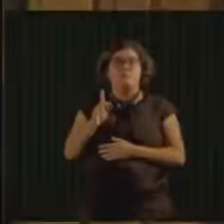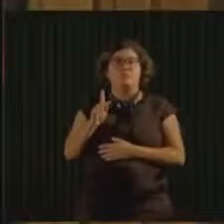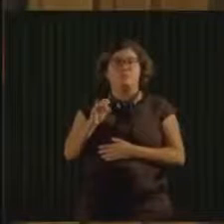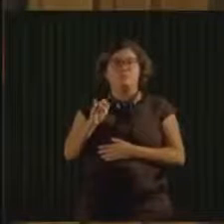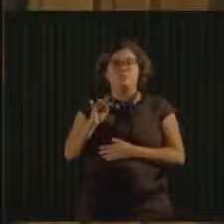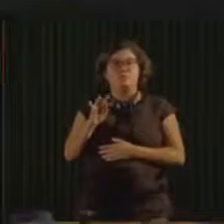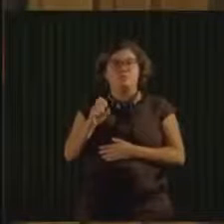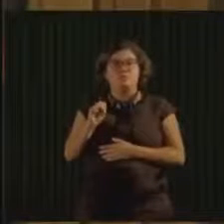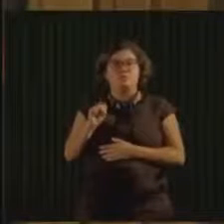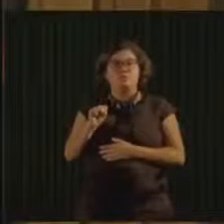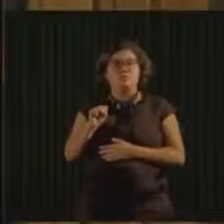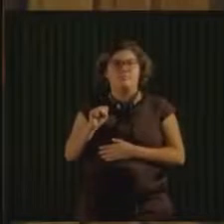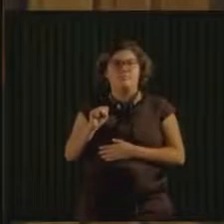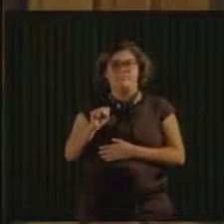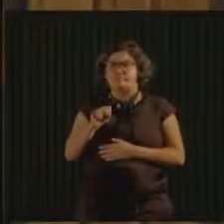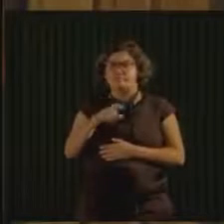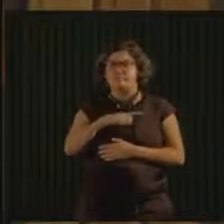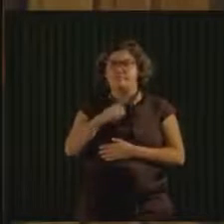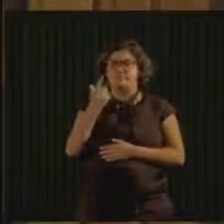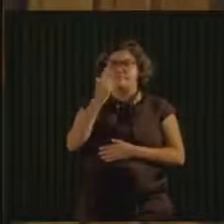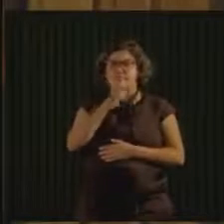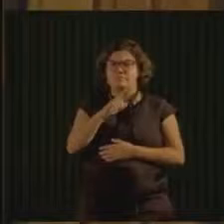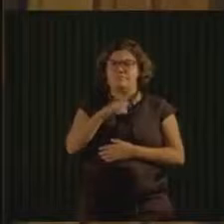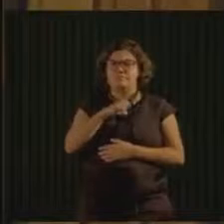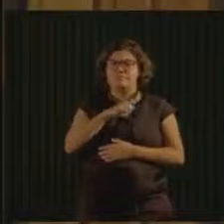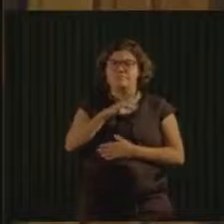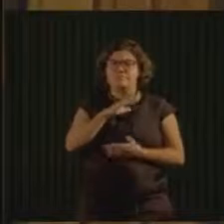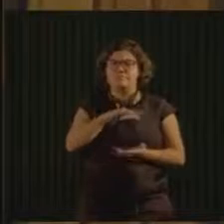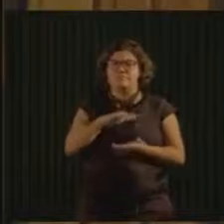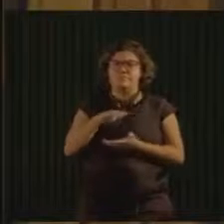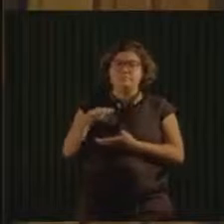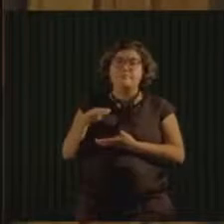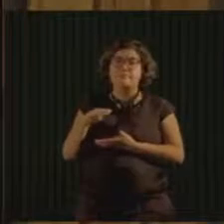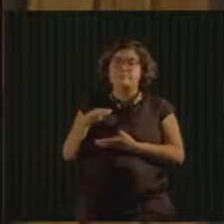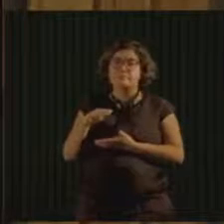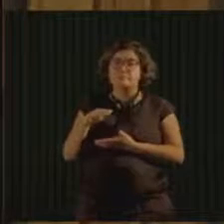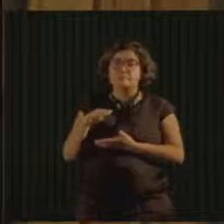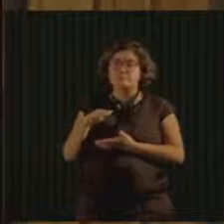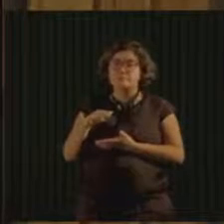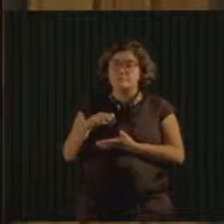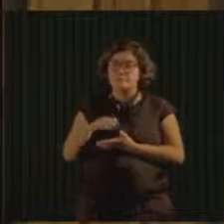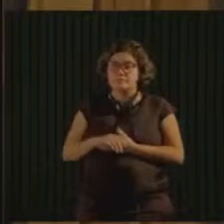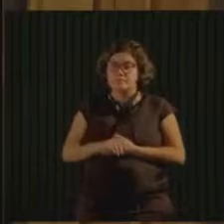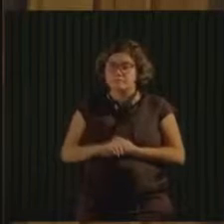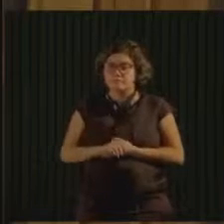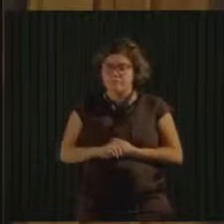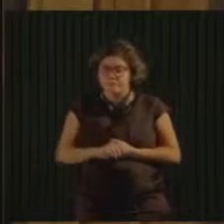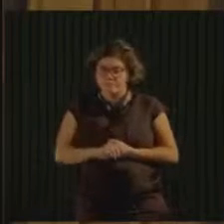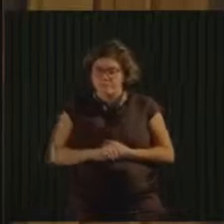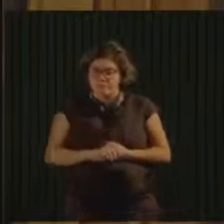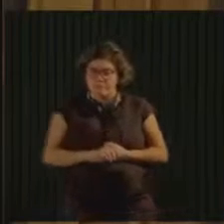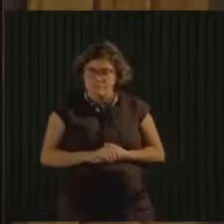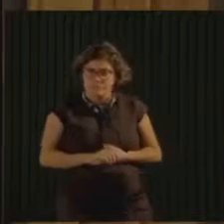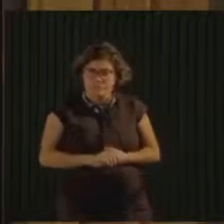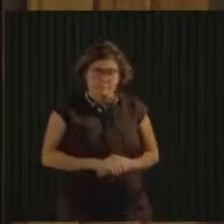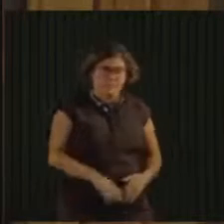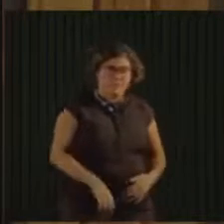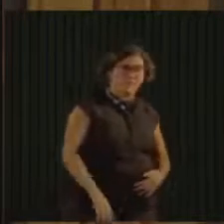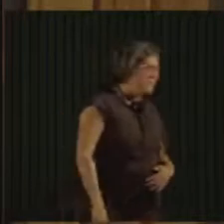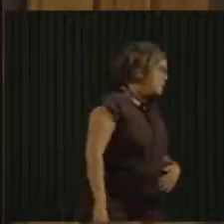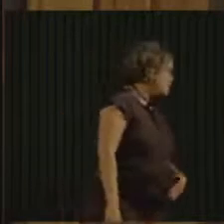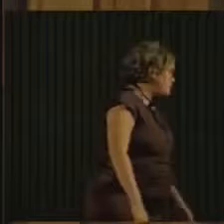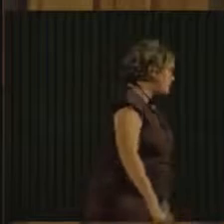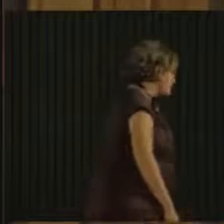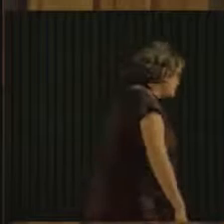os noronhenses receberam um kit com uma sacola reutilizável, um copo reutilizável e um